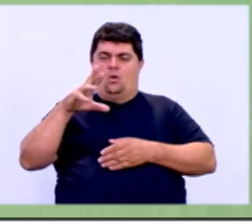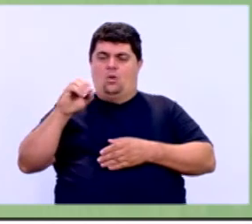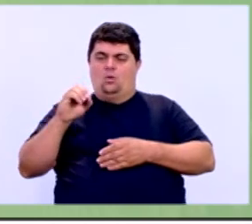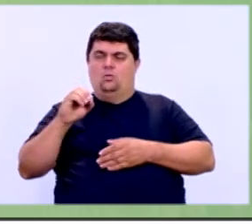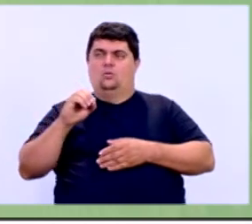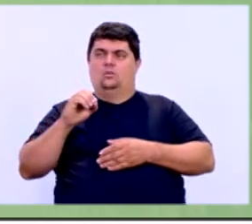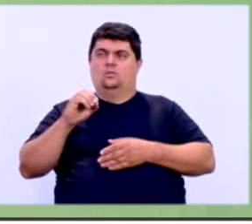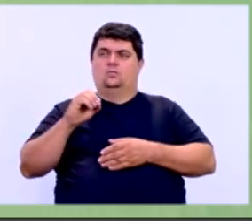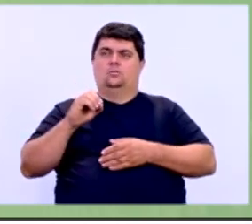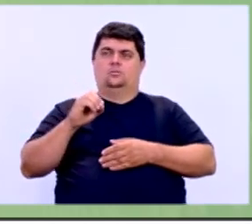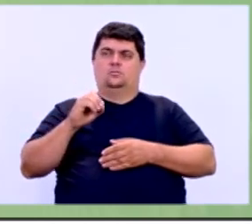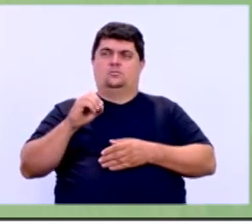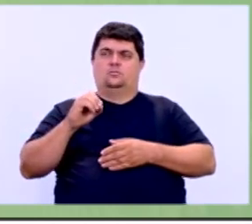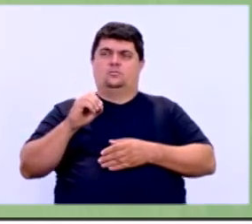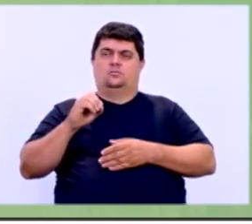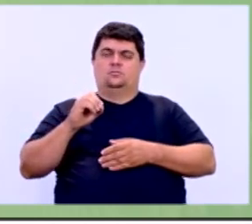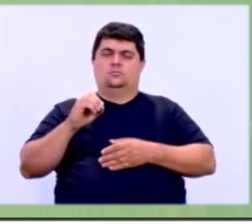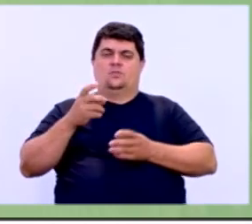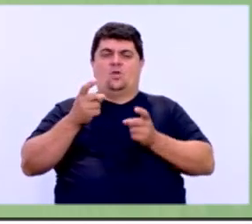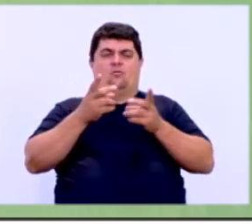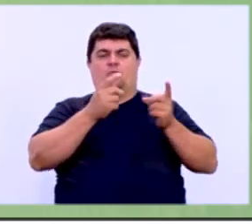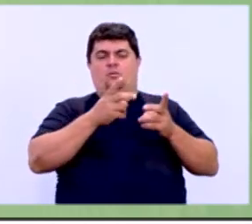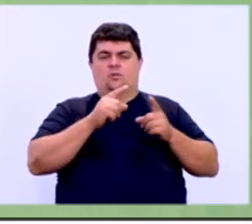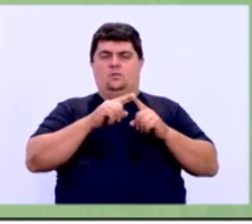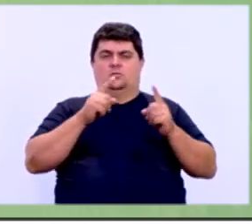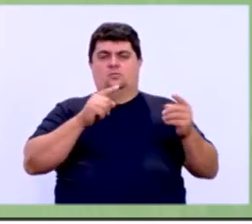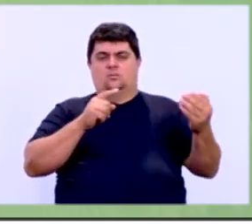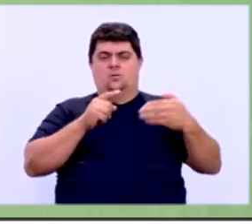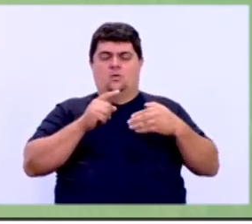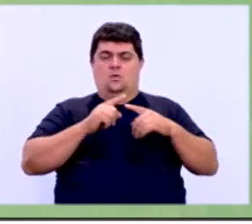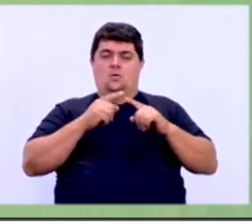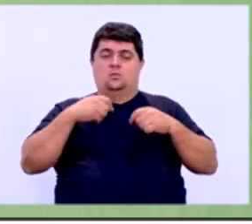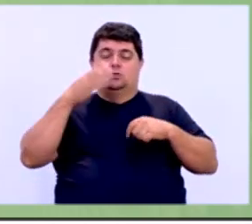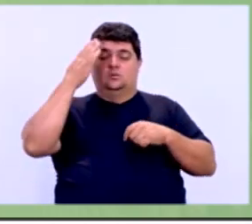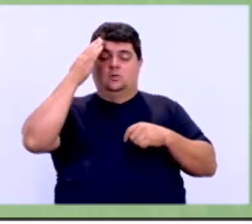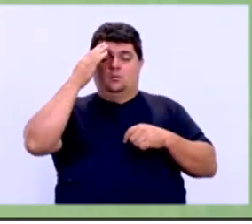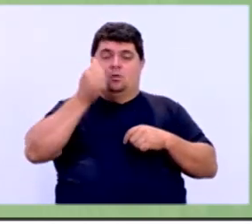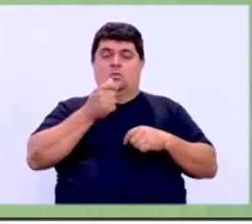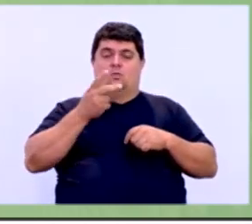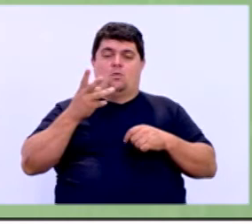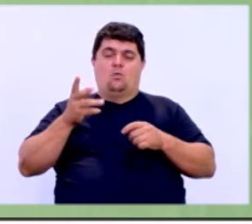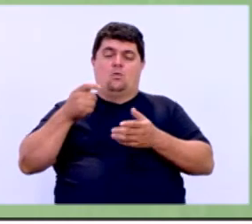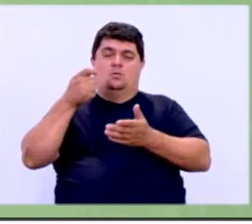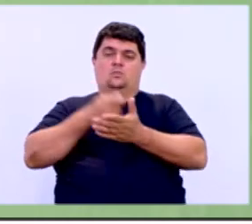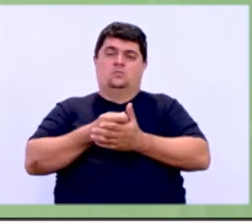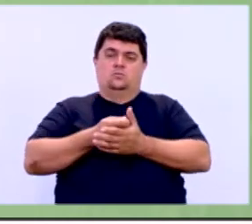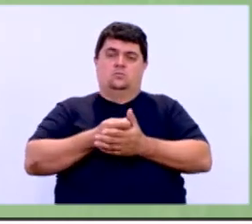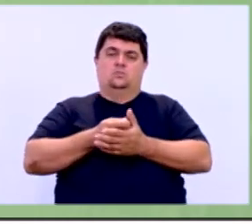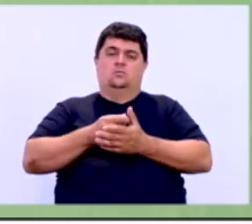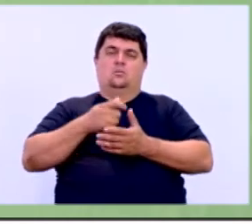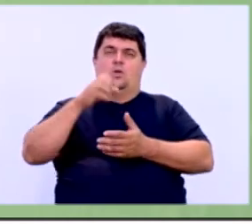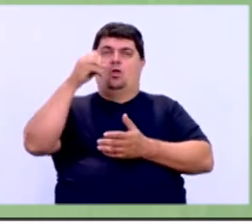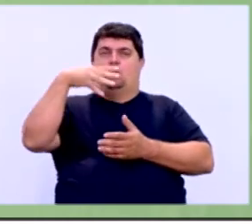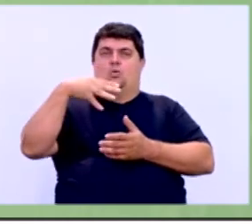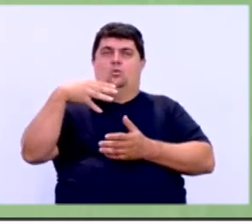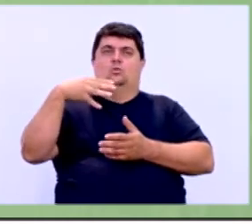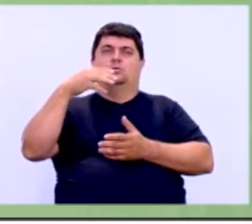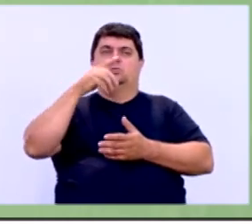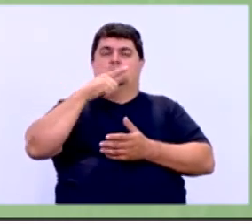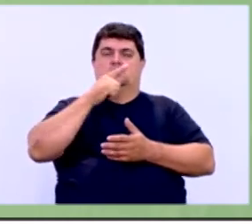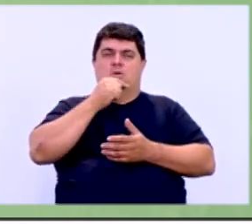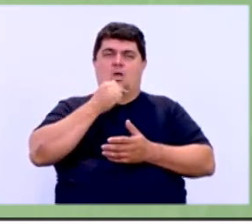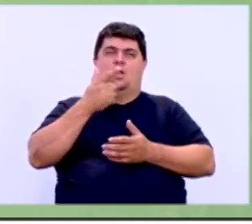está entrando dinheiro na minha empresa. Só que ao entrar dinheiro na minha empresa eu preciso pagar luz,